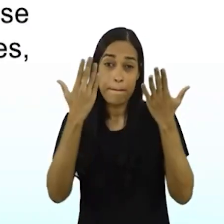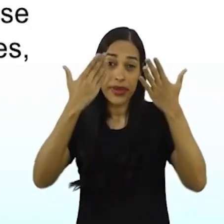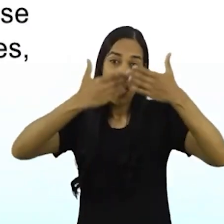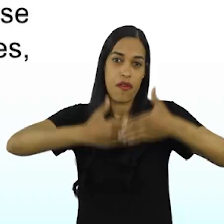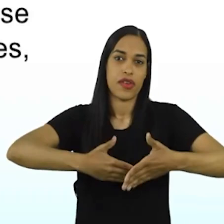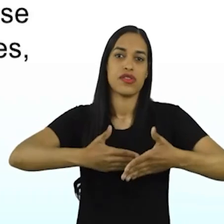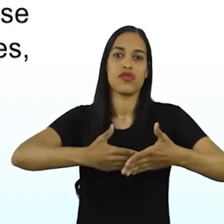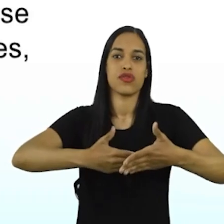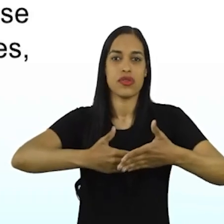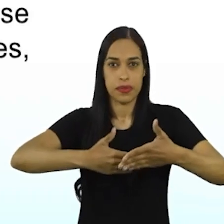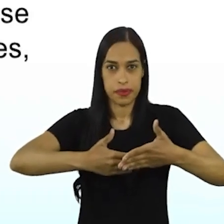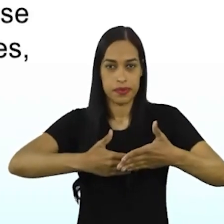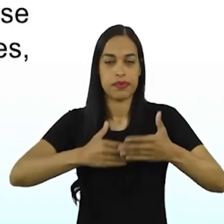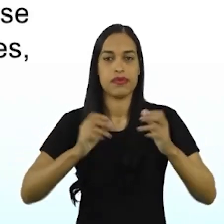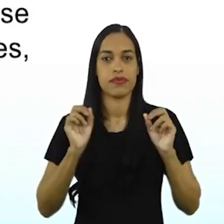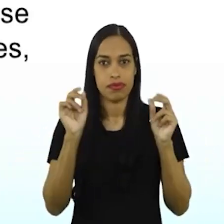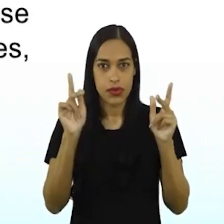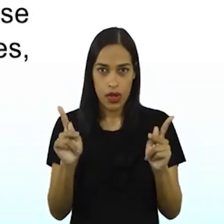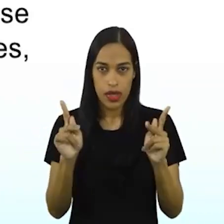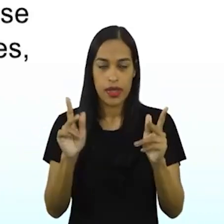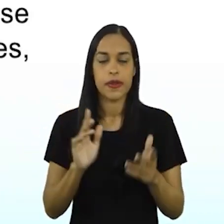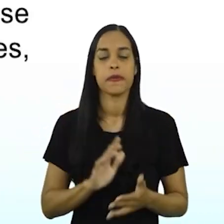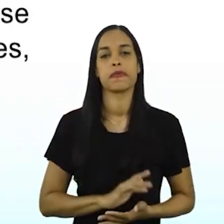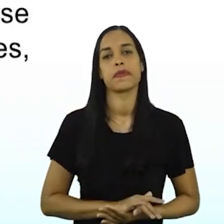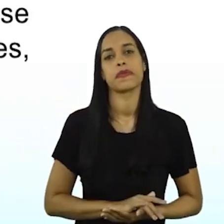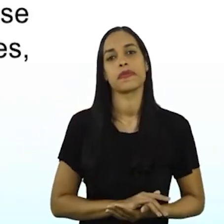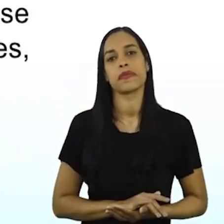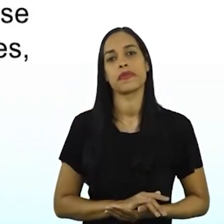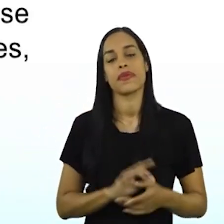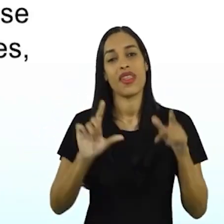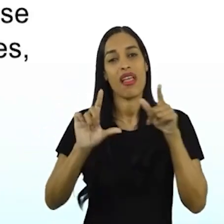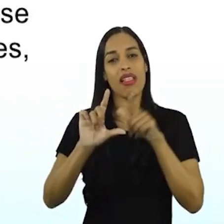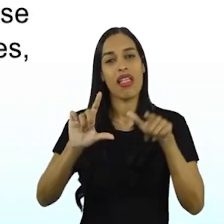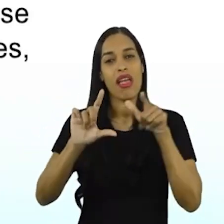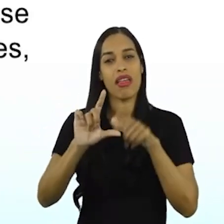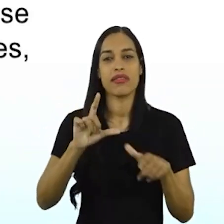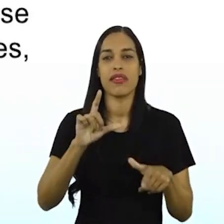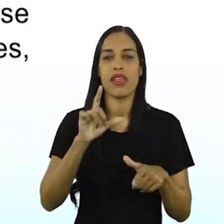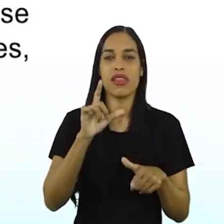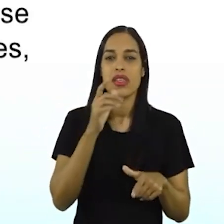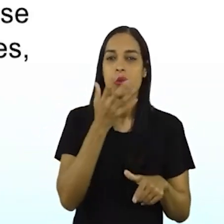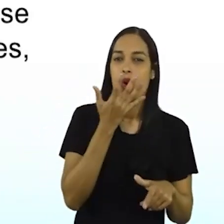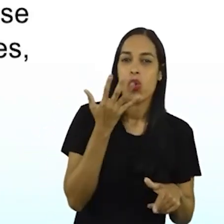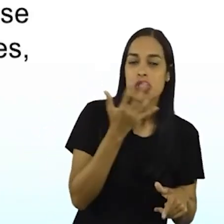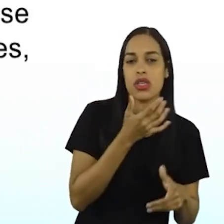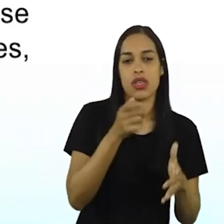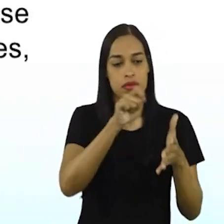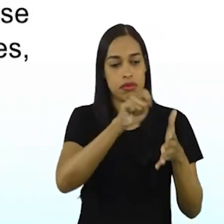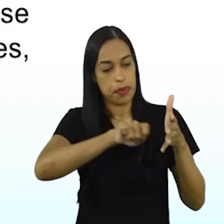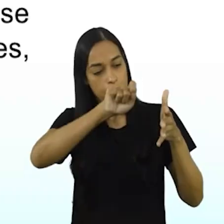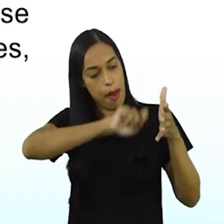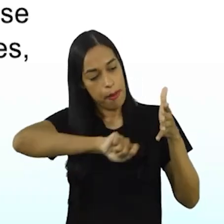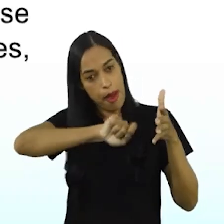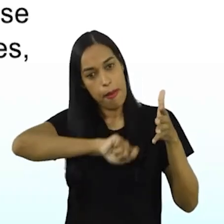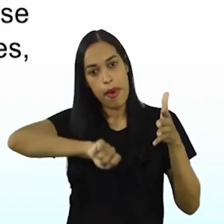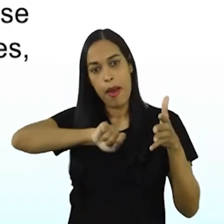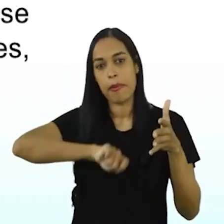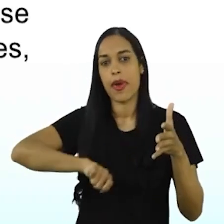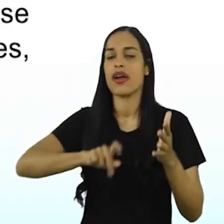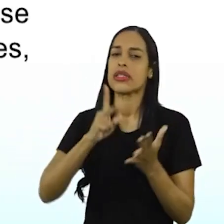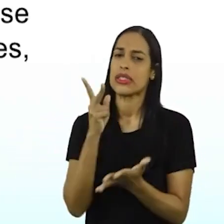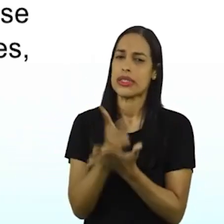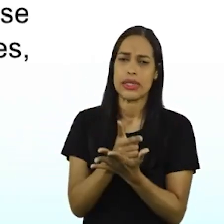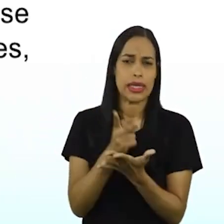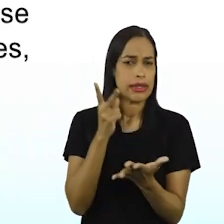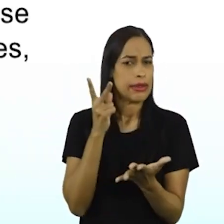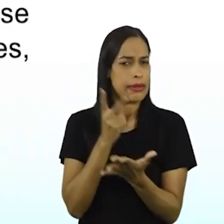provas. Ok? Letra de músicas, composições musicais. Há um